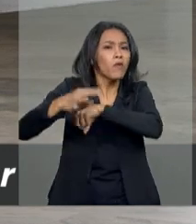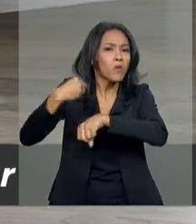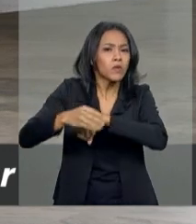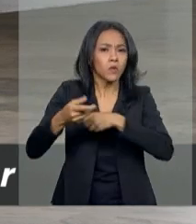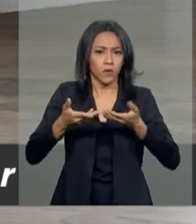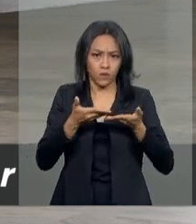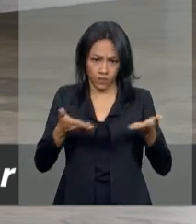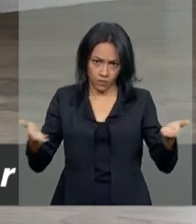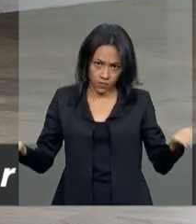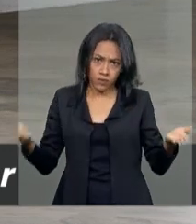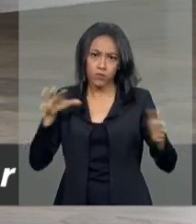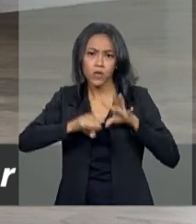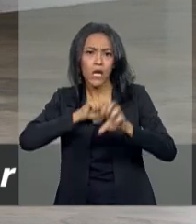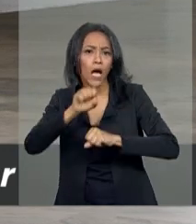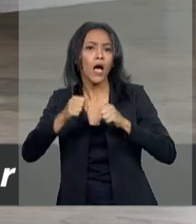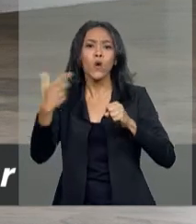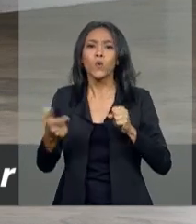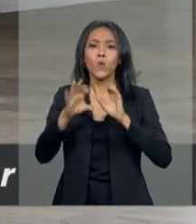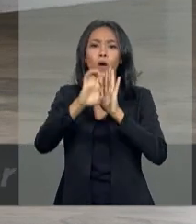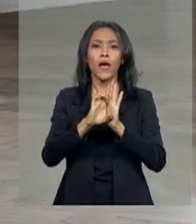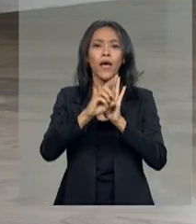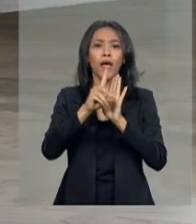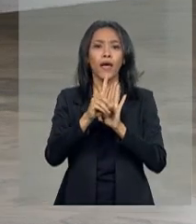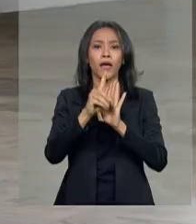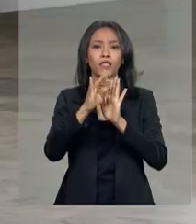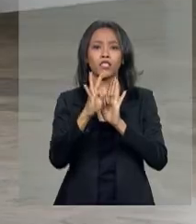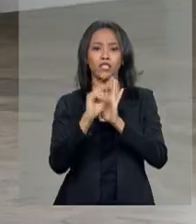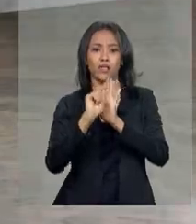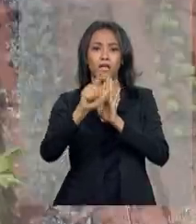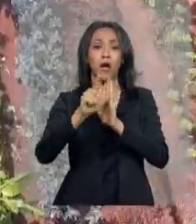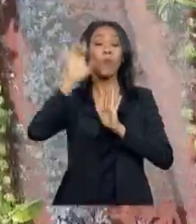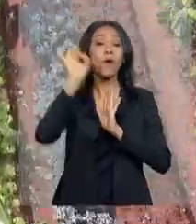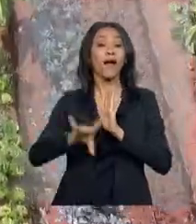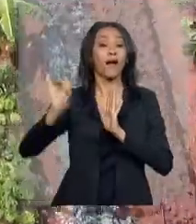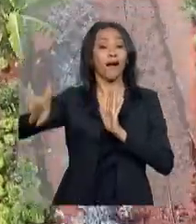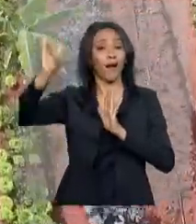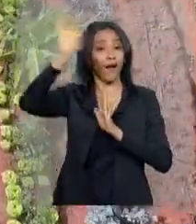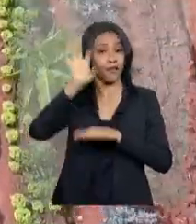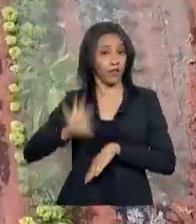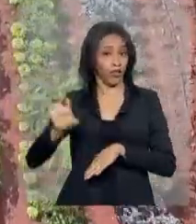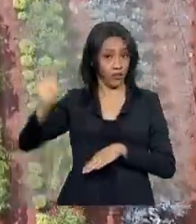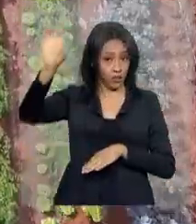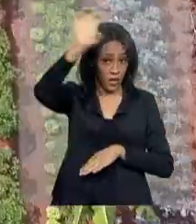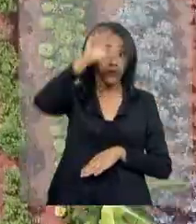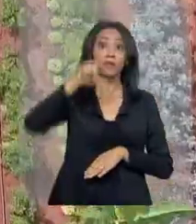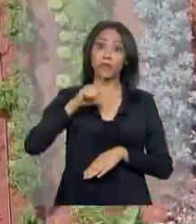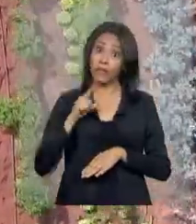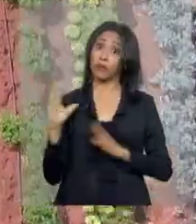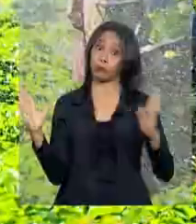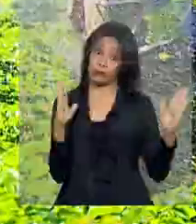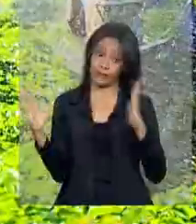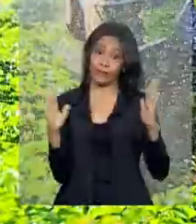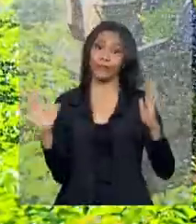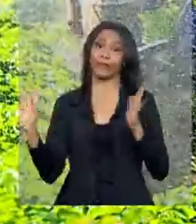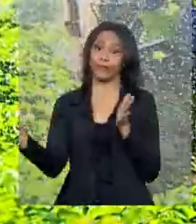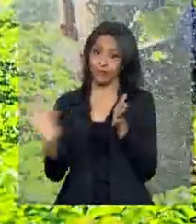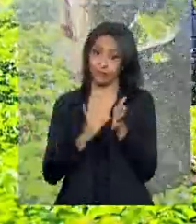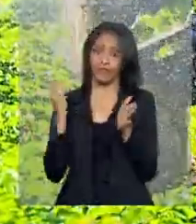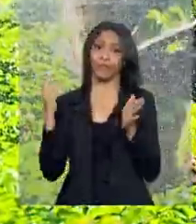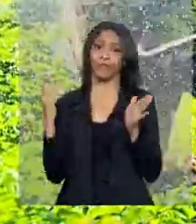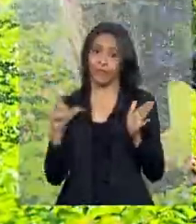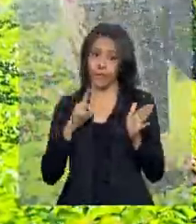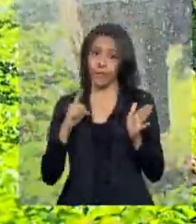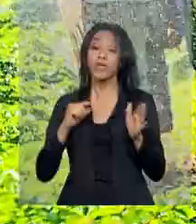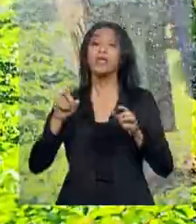www.comprasagriculturafamiliar.gov.br e buscar os editais por estado. Cada edital tem uma data de validade e as especificações dos produtos que